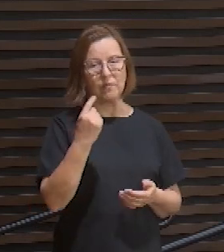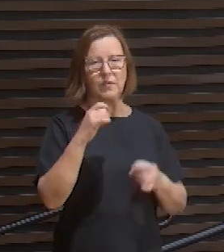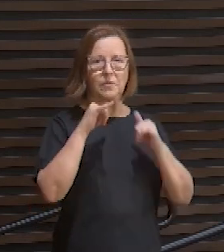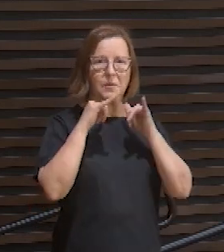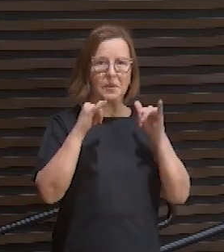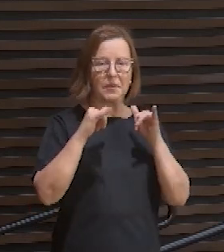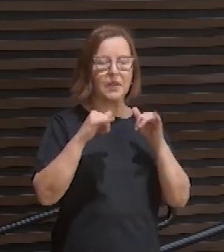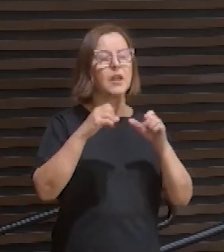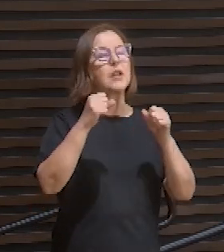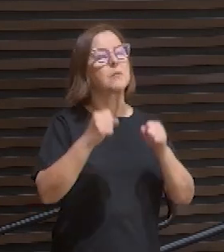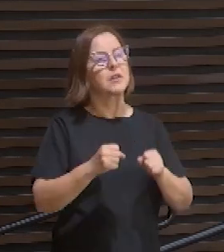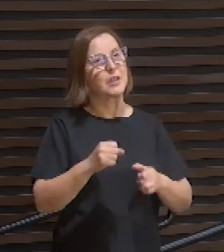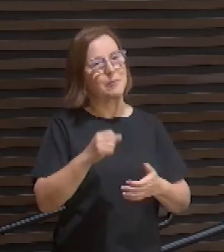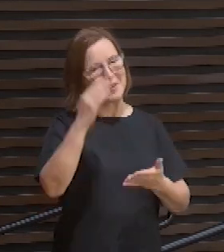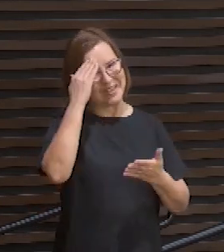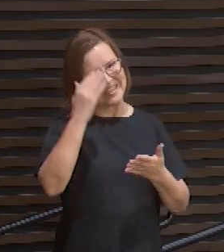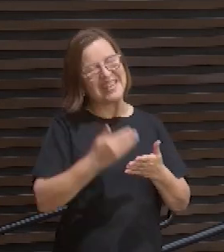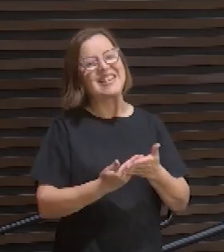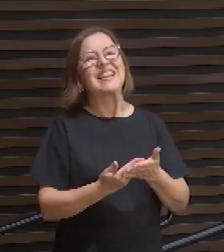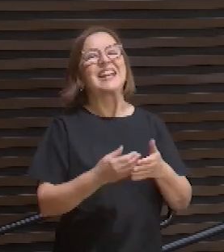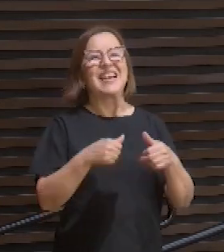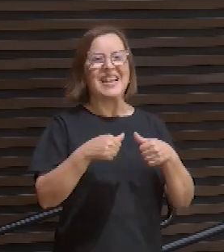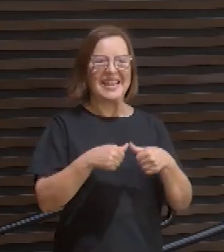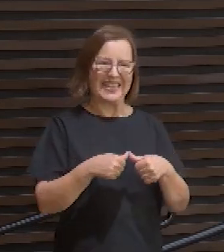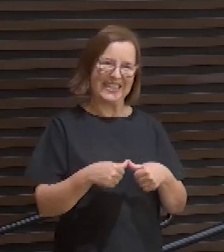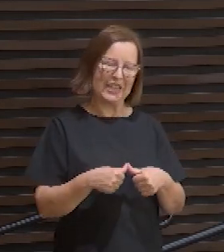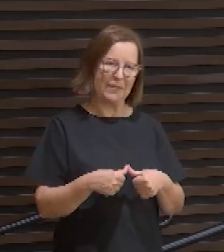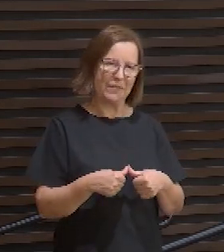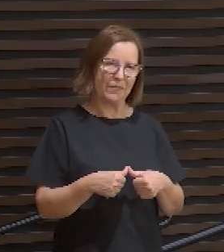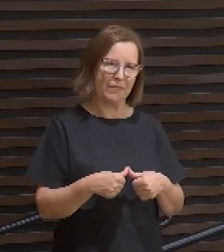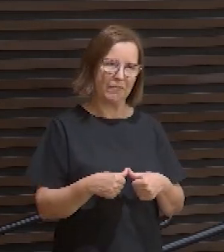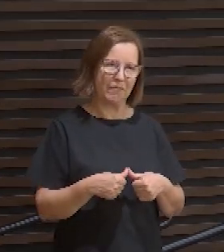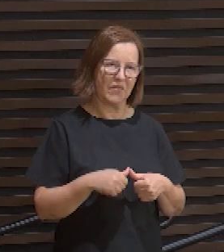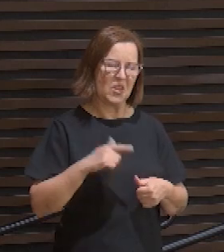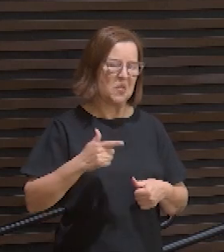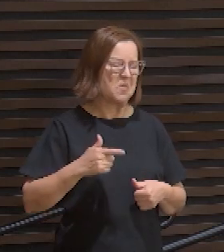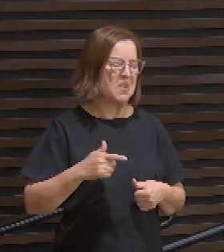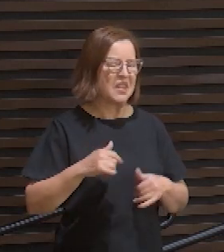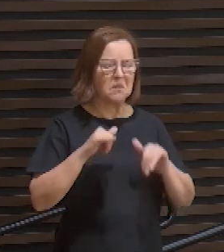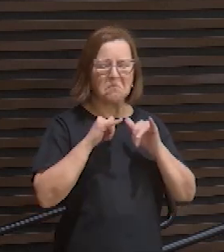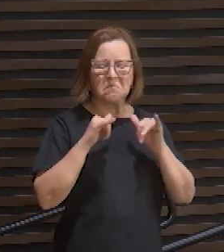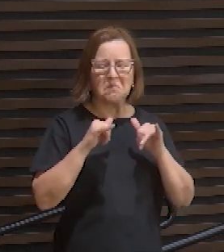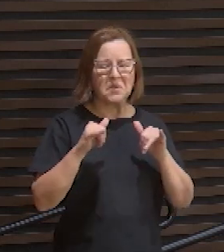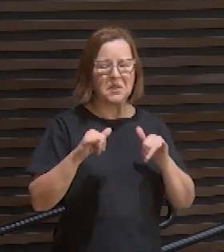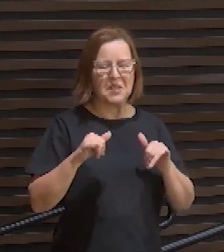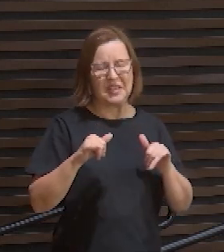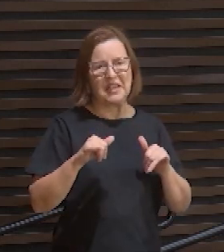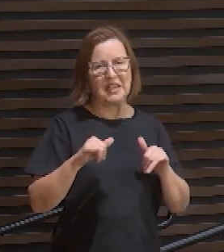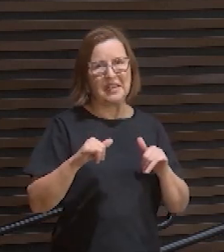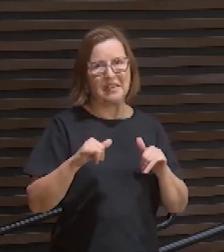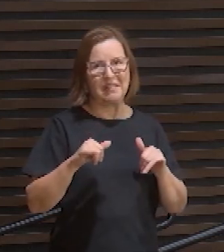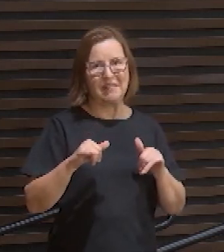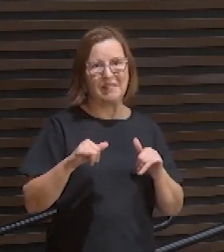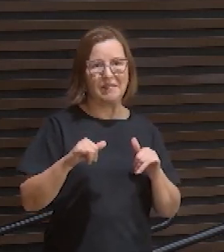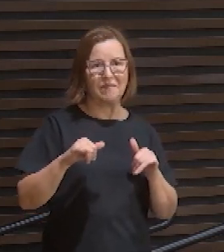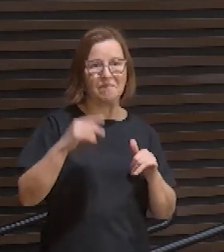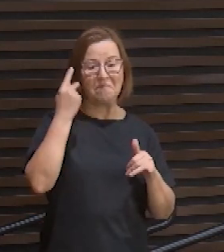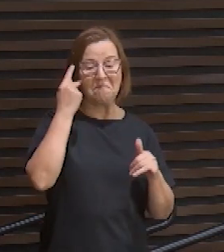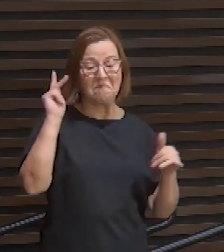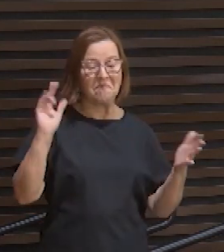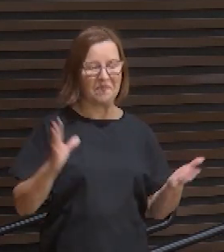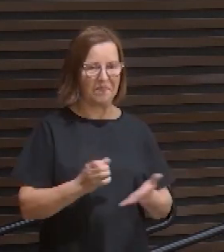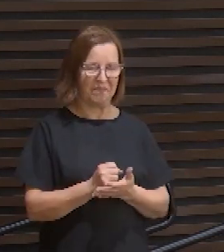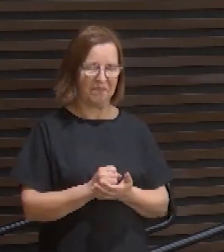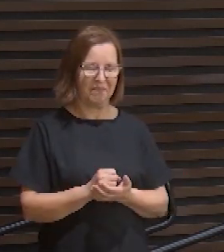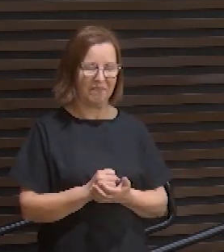se pode crer é esta. Não há outra mensagem a ser trazida. O que